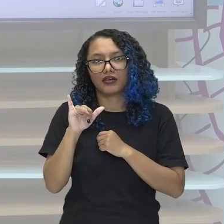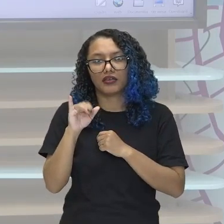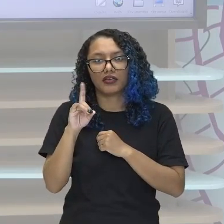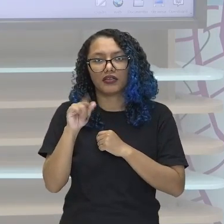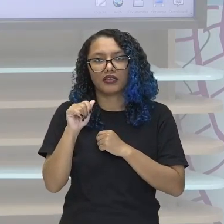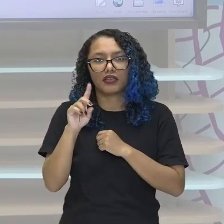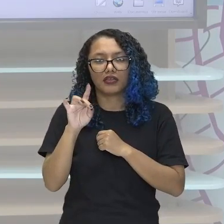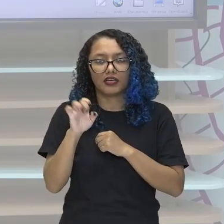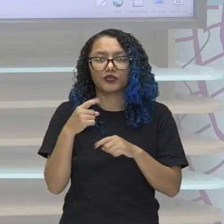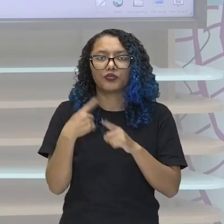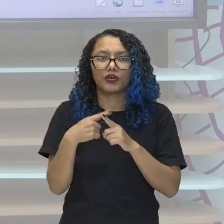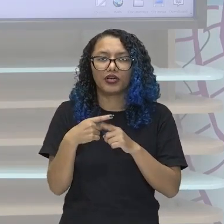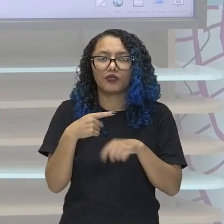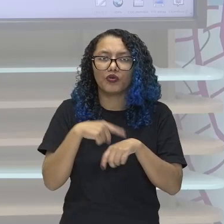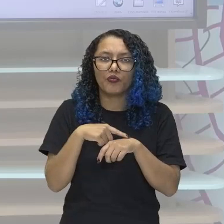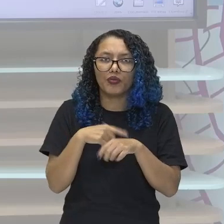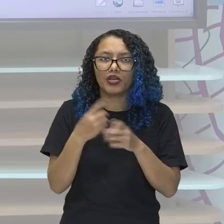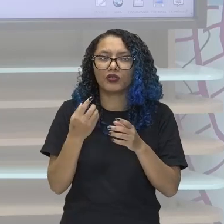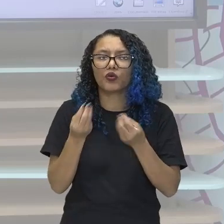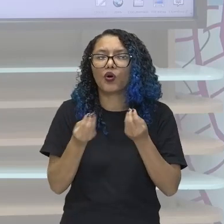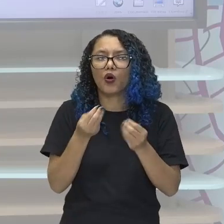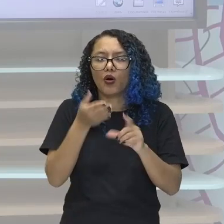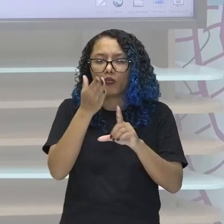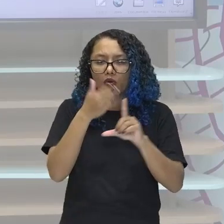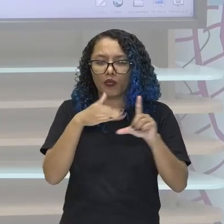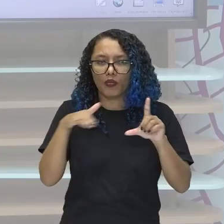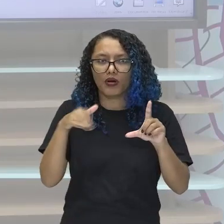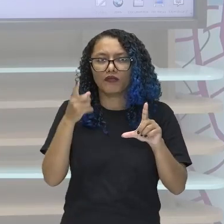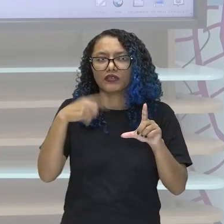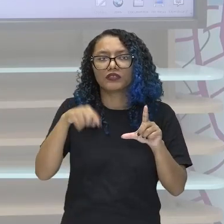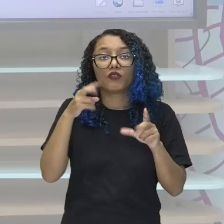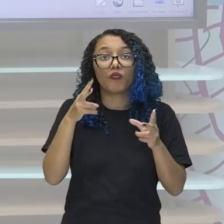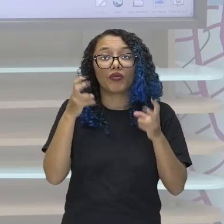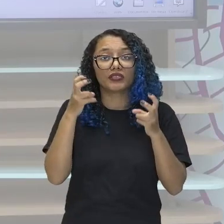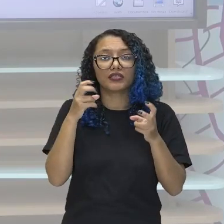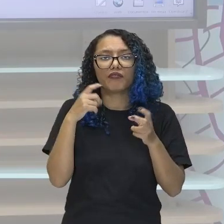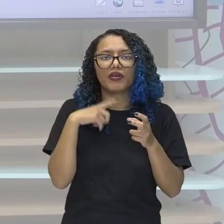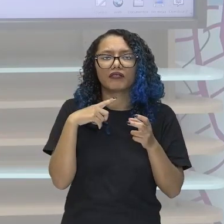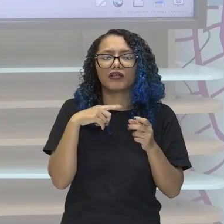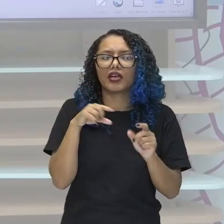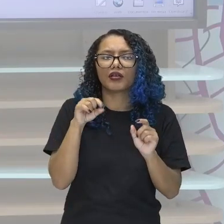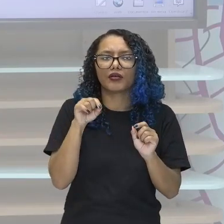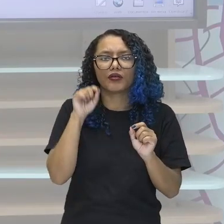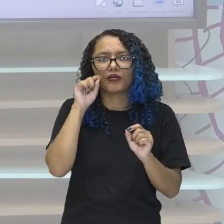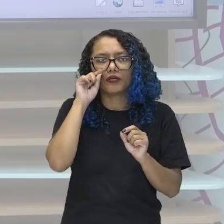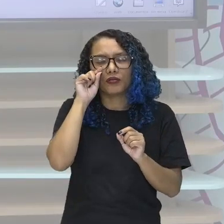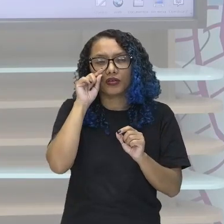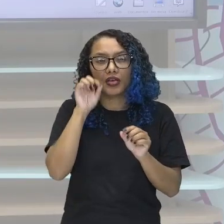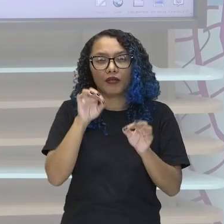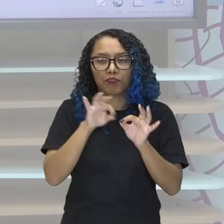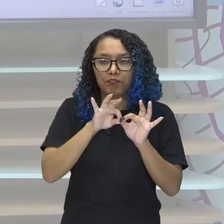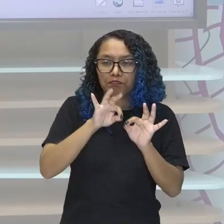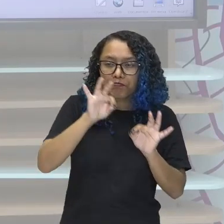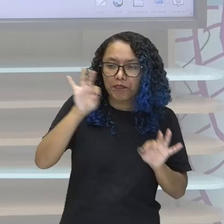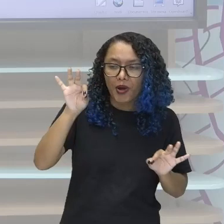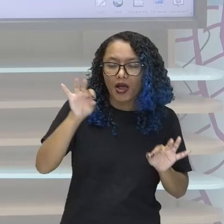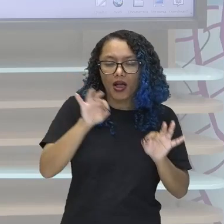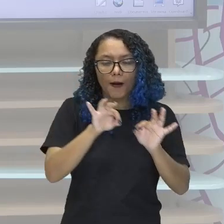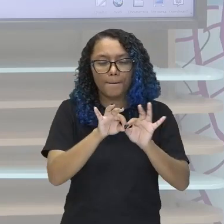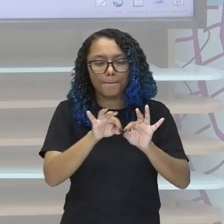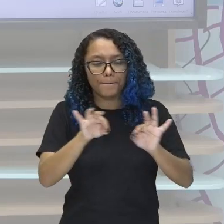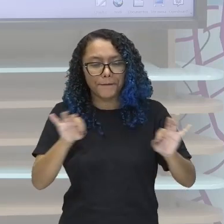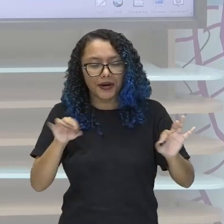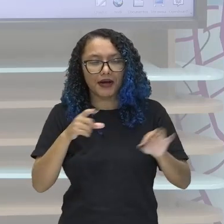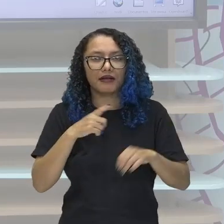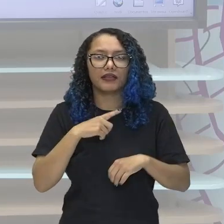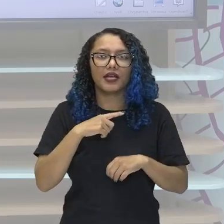a resolução gráfica, vocês vão ver que nós vamos ter retas. Por isso também o nome